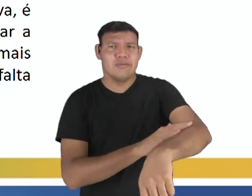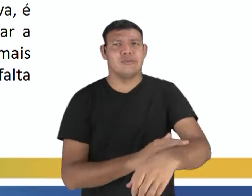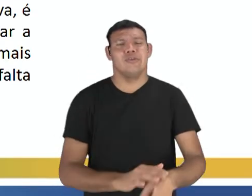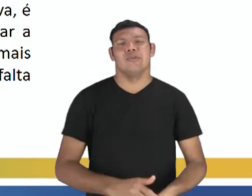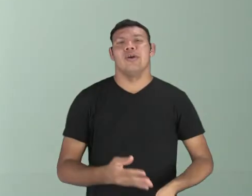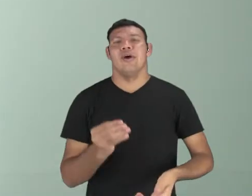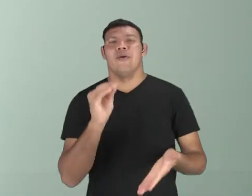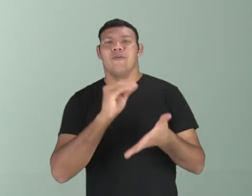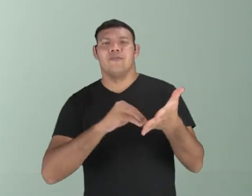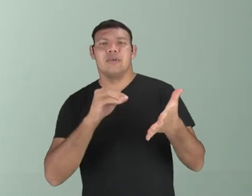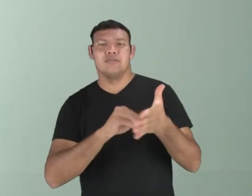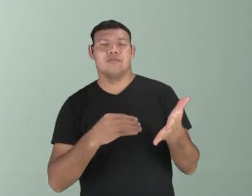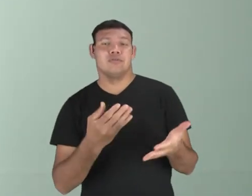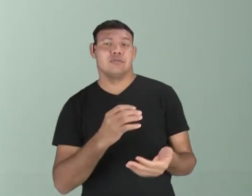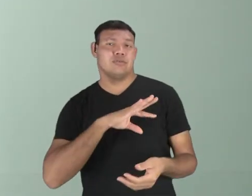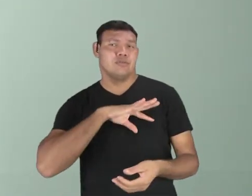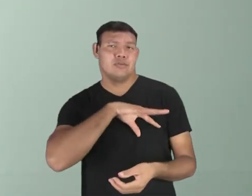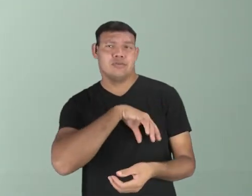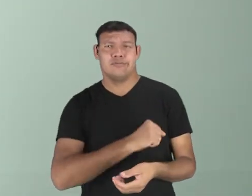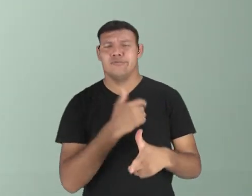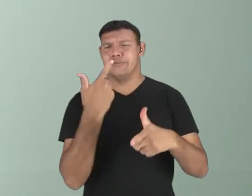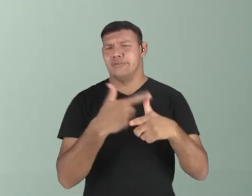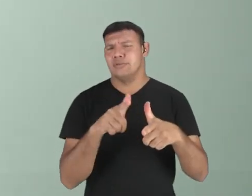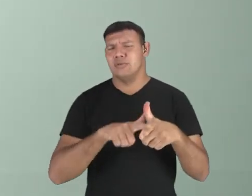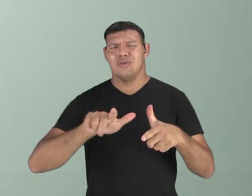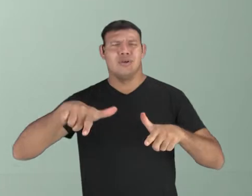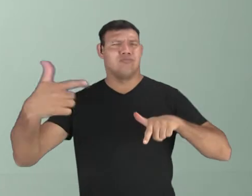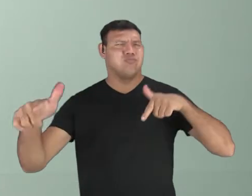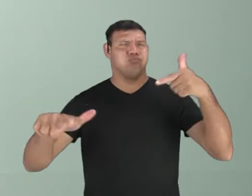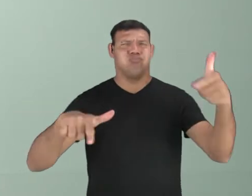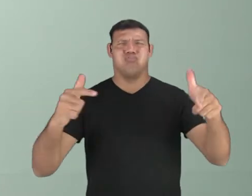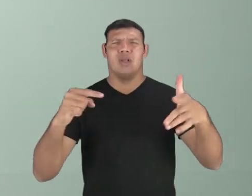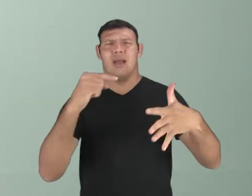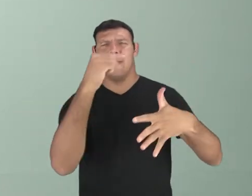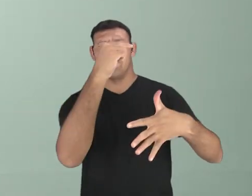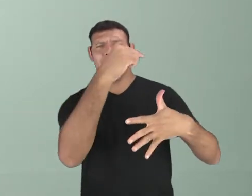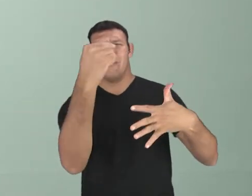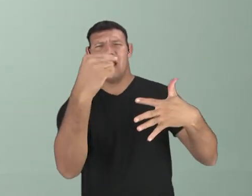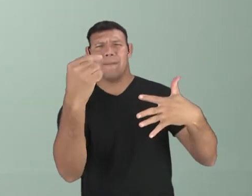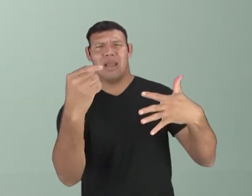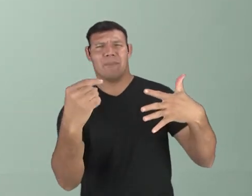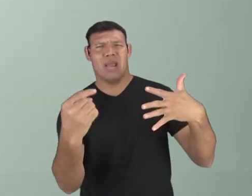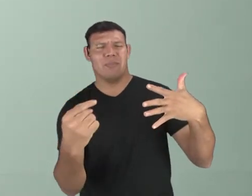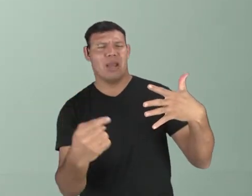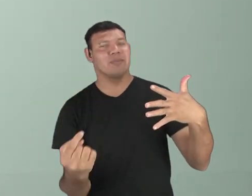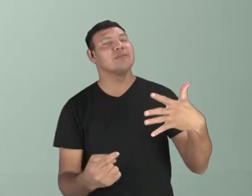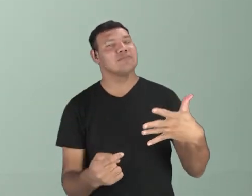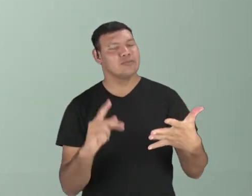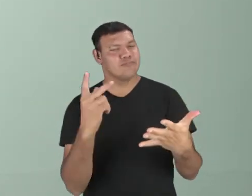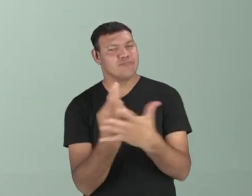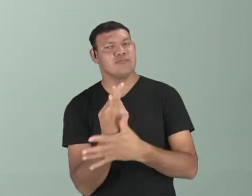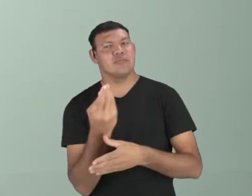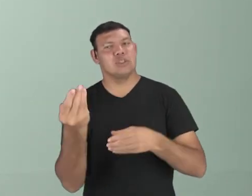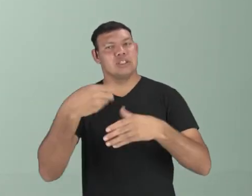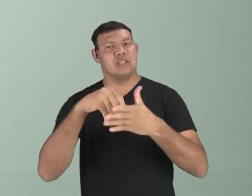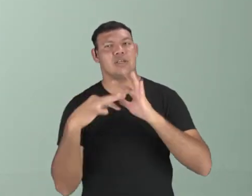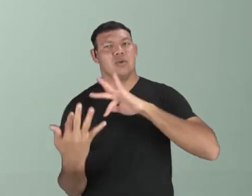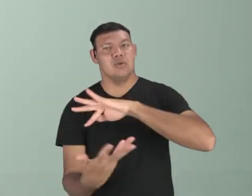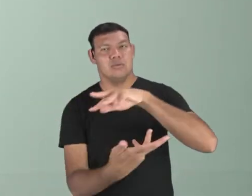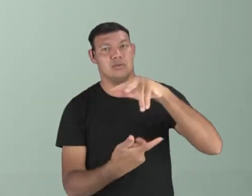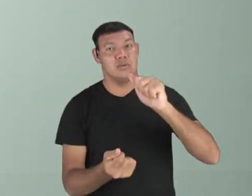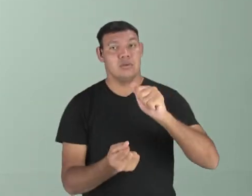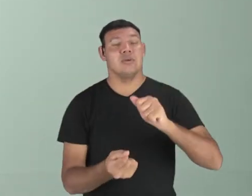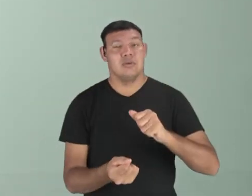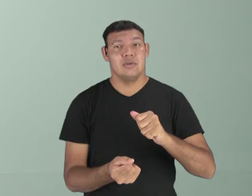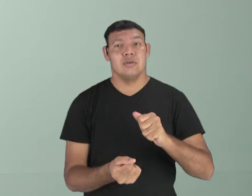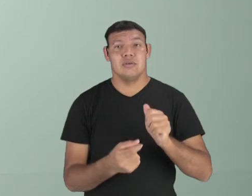de amor, dentre outros problemas que a gente pode enumerar e a gente pode citar que acontece no mundo. Observem que,